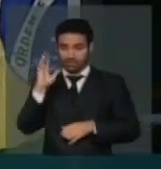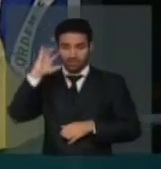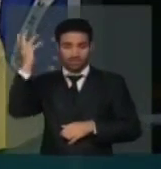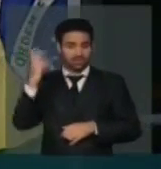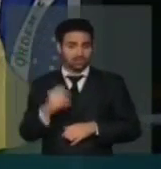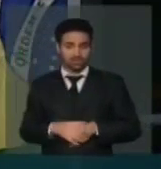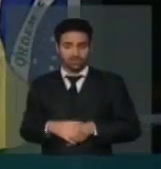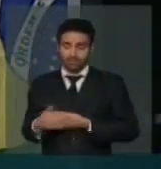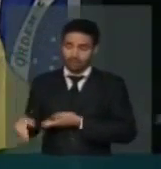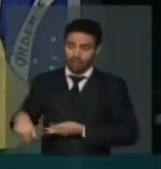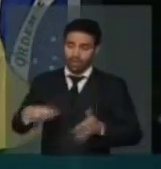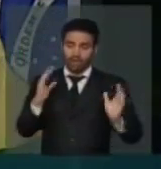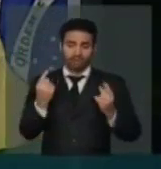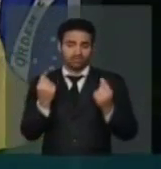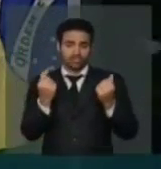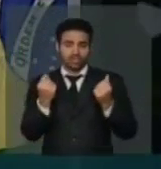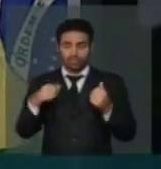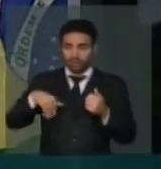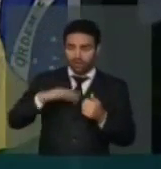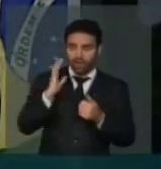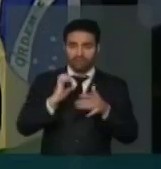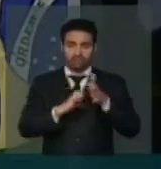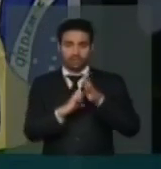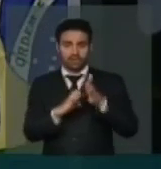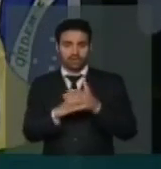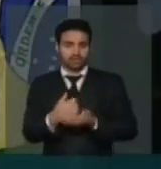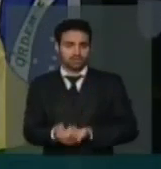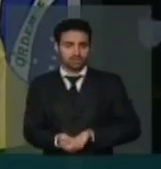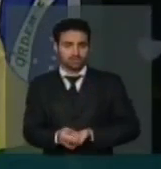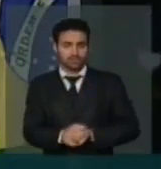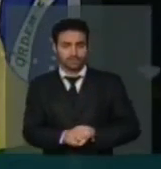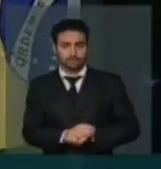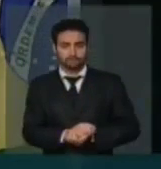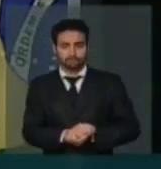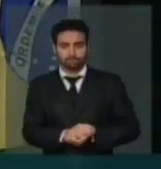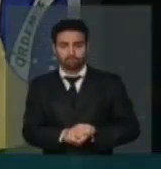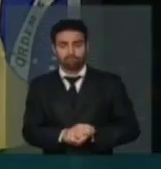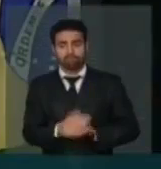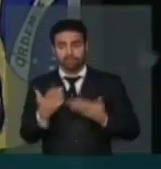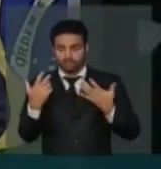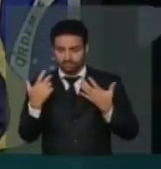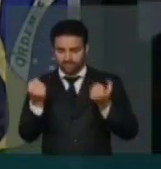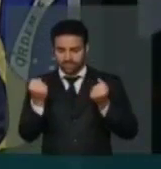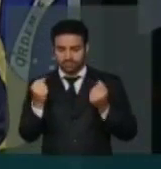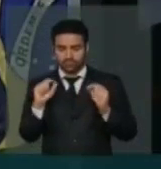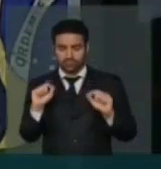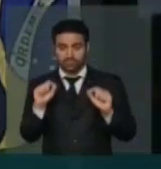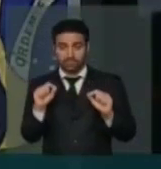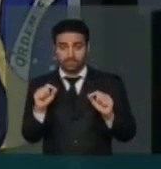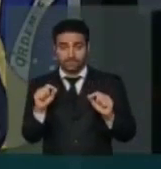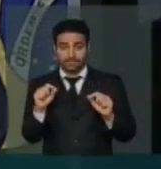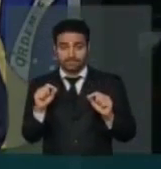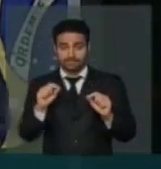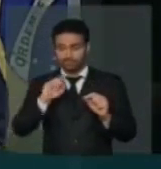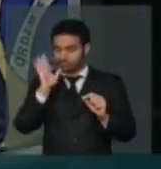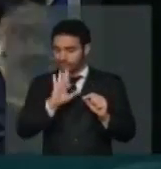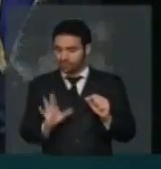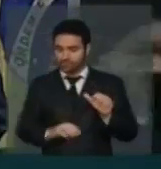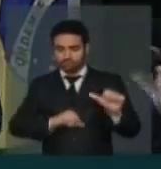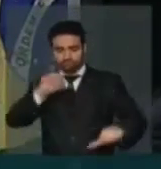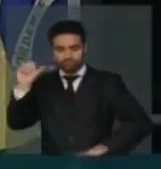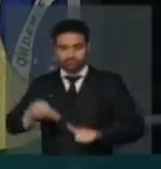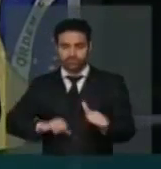levam junto às empreiteiras. Vamos passar definitivamente o Brasil a